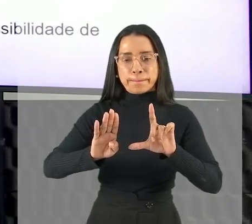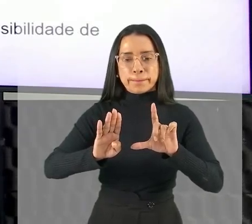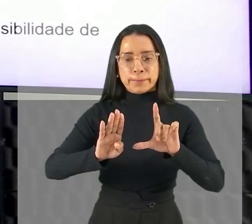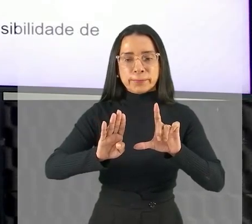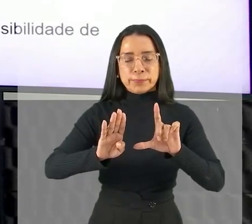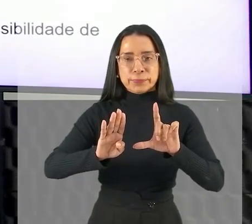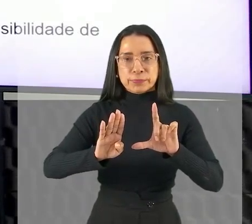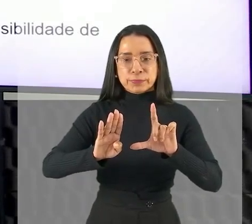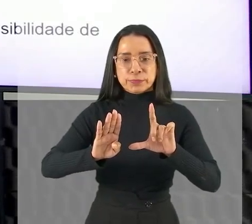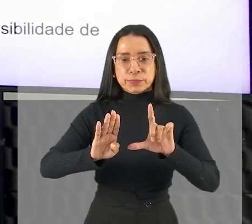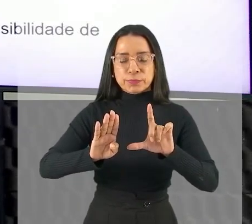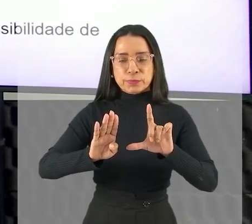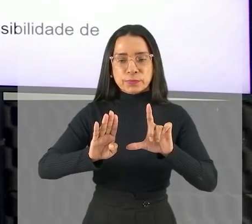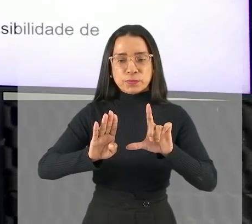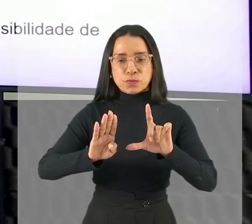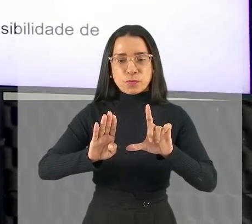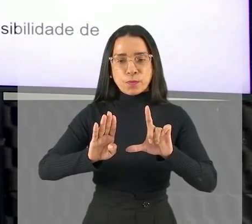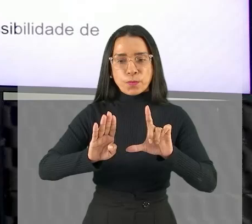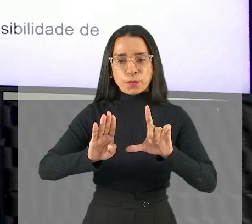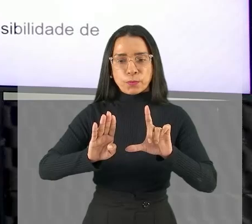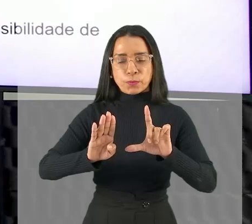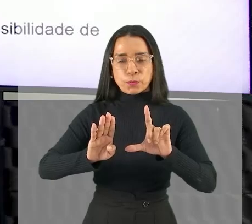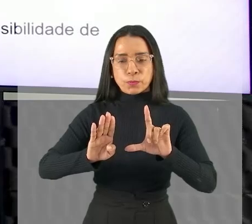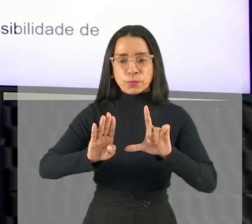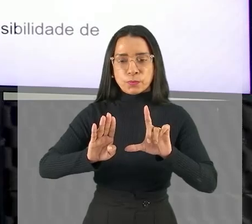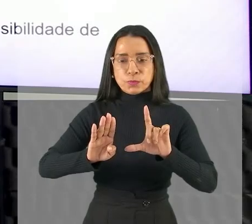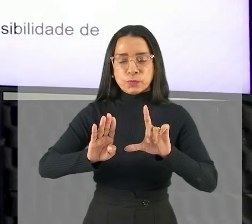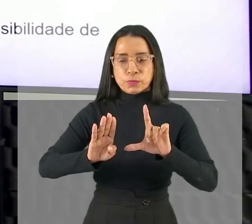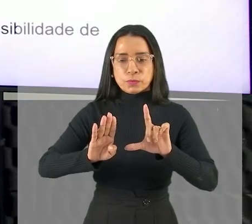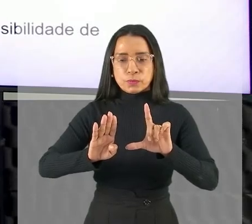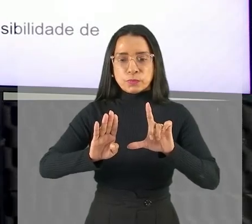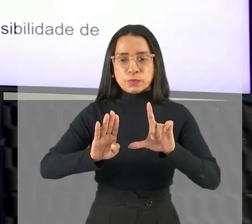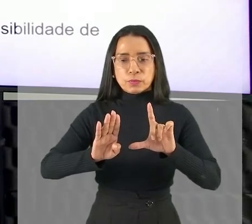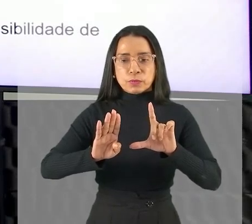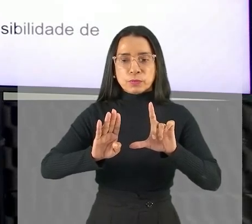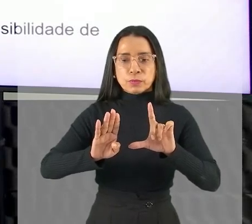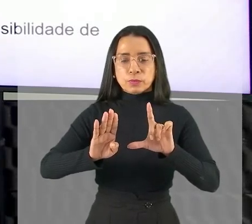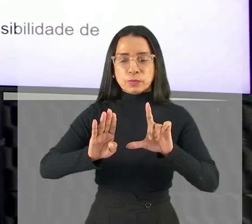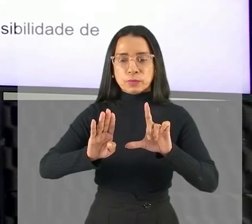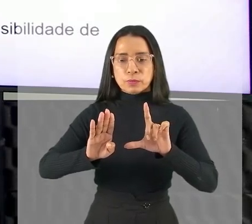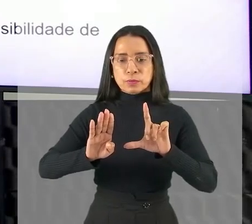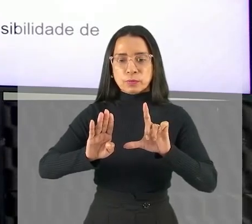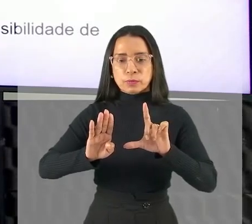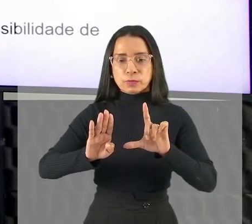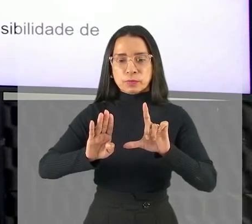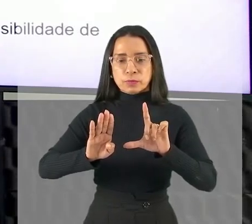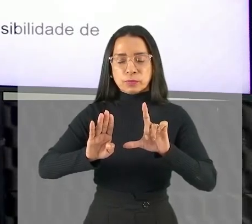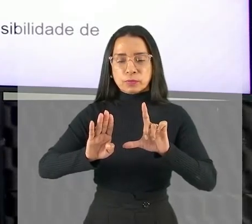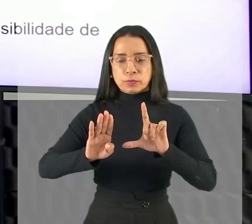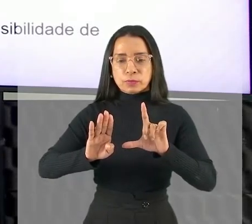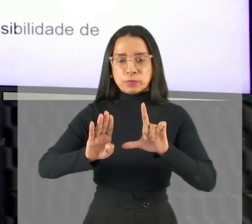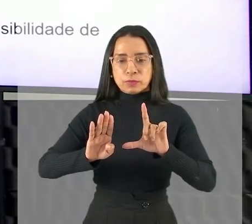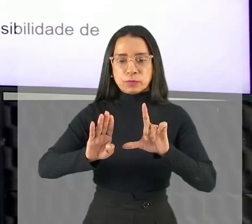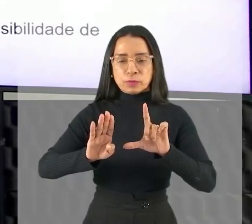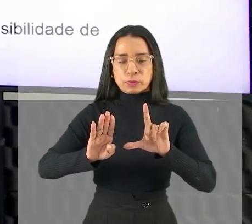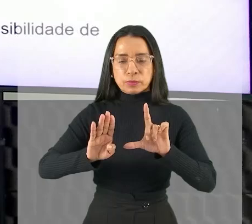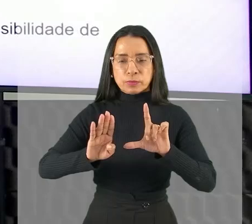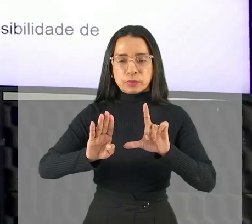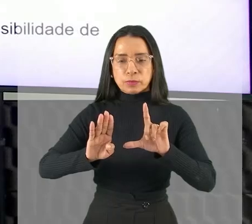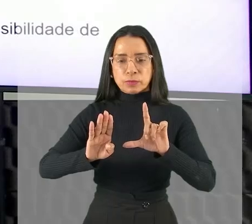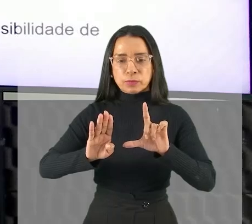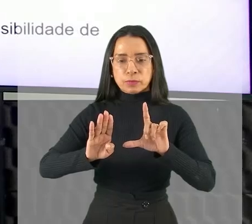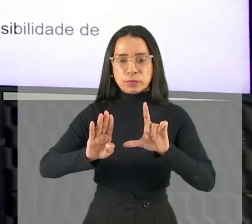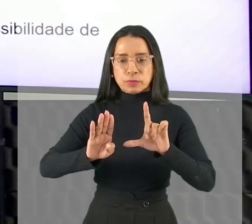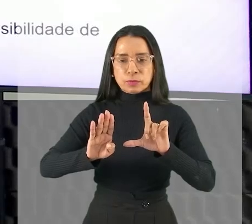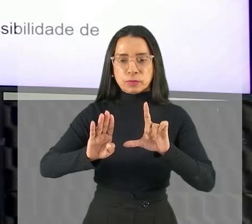gabarito. Alternativa B, a melancolia que frustra a pessoa, que frustra a possibilidade de reação diante da